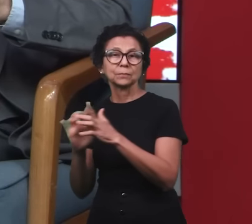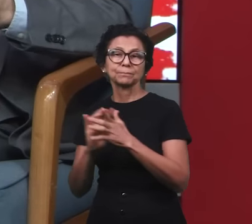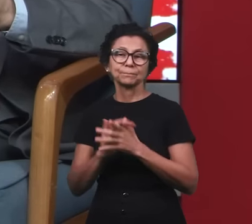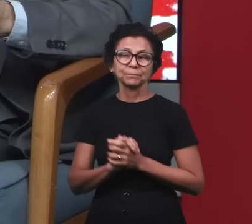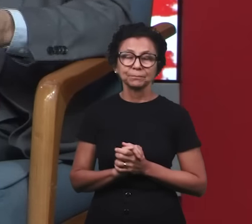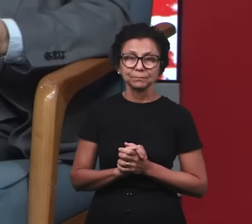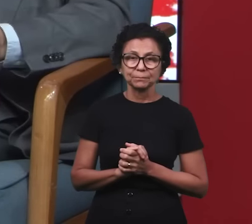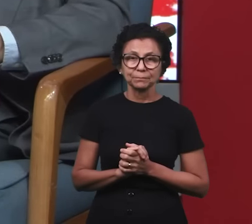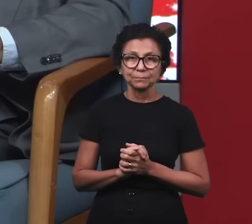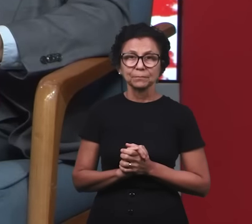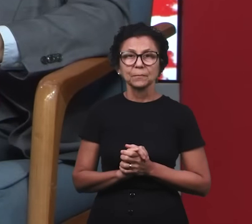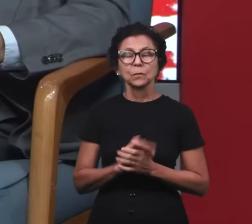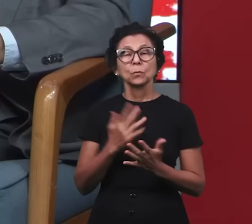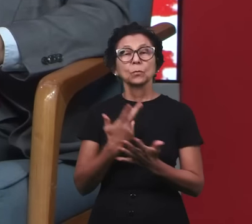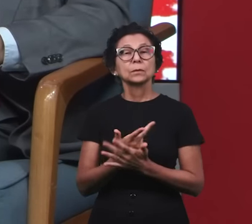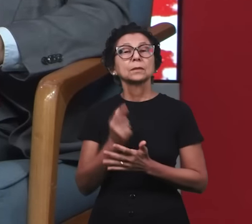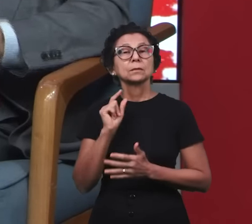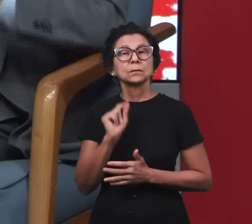Por exemplo,